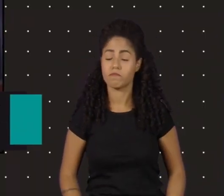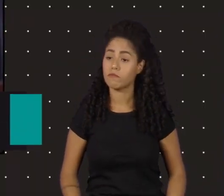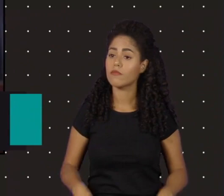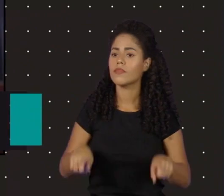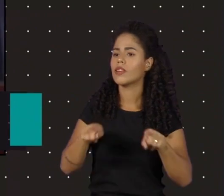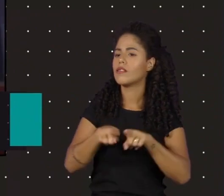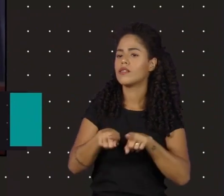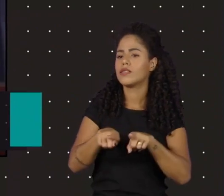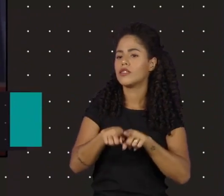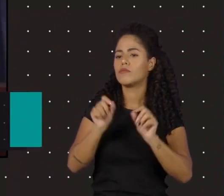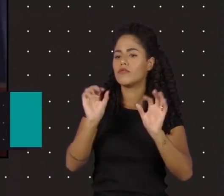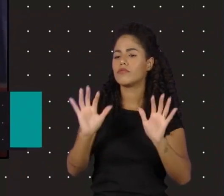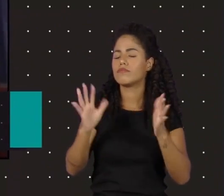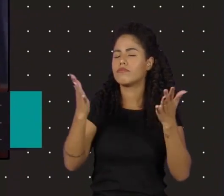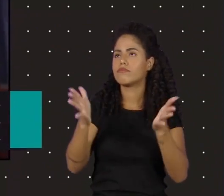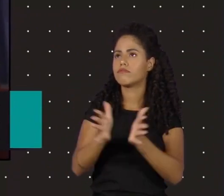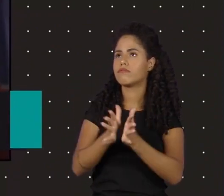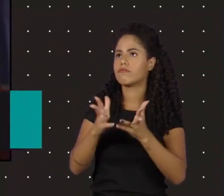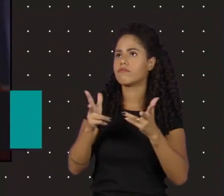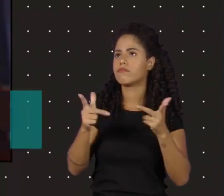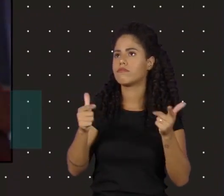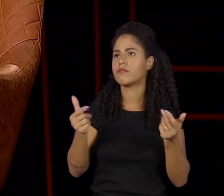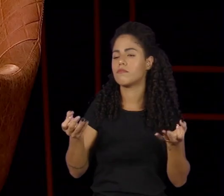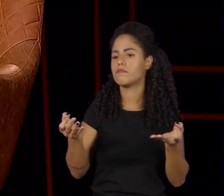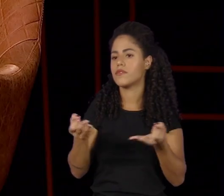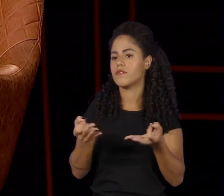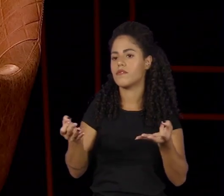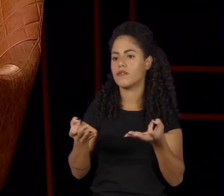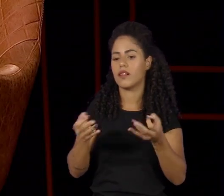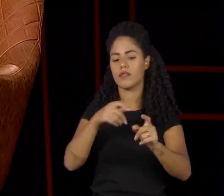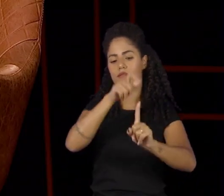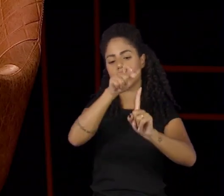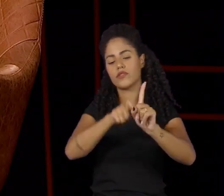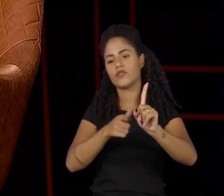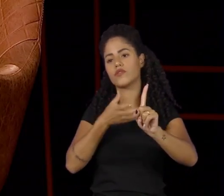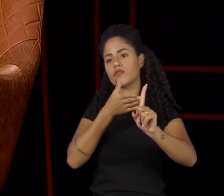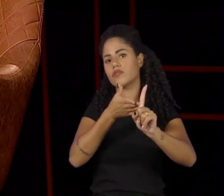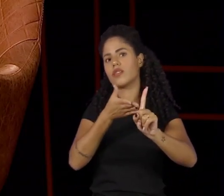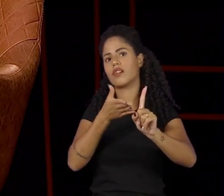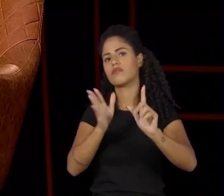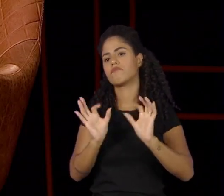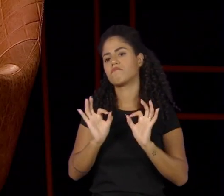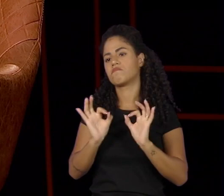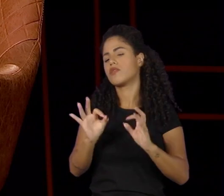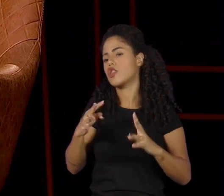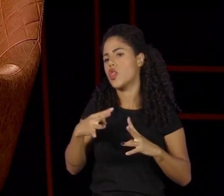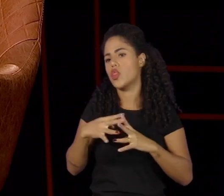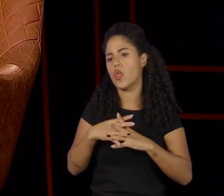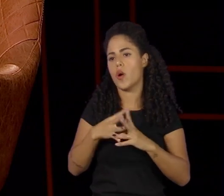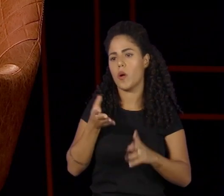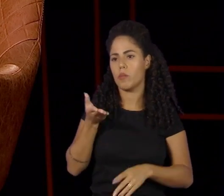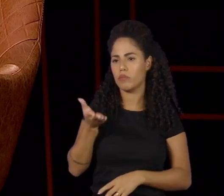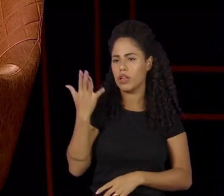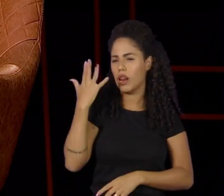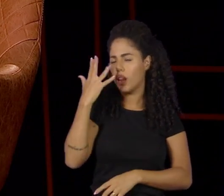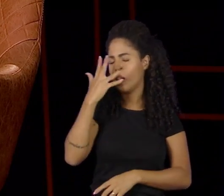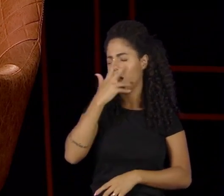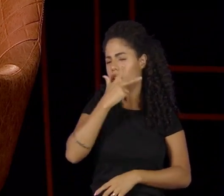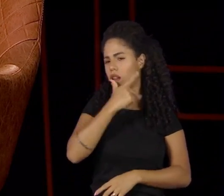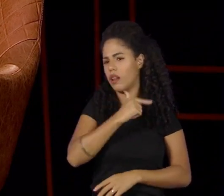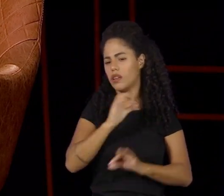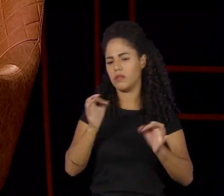foi fantástico, foi muito bom. Eu fiz um personagem fantástico, Tibutikin, é um personagem